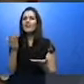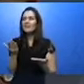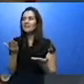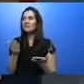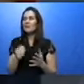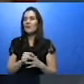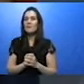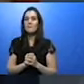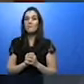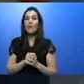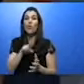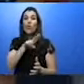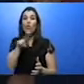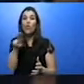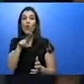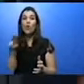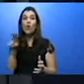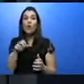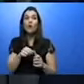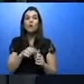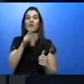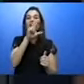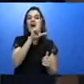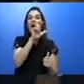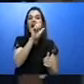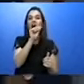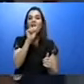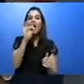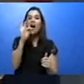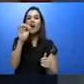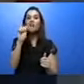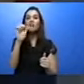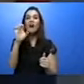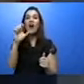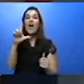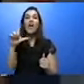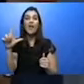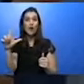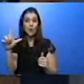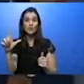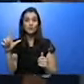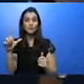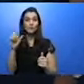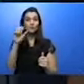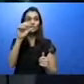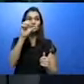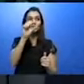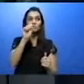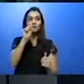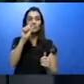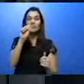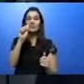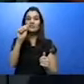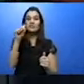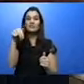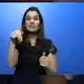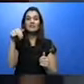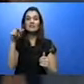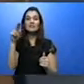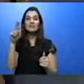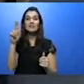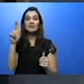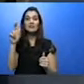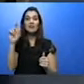E que se chamava Rafael Sanzio. Olha que bonita a imagem. E o nome dessa pintura